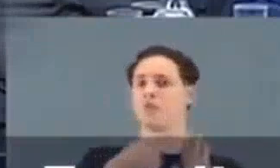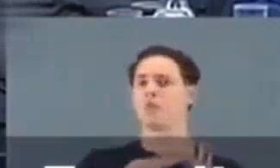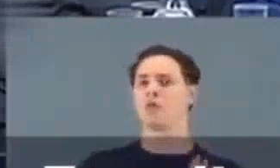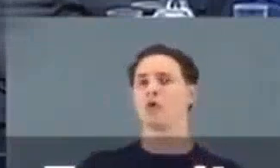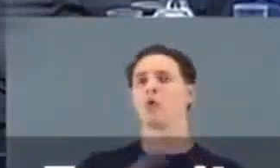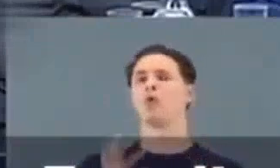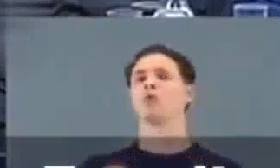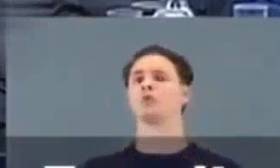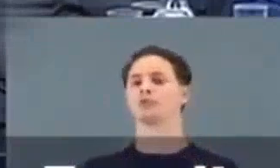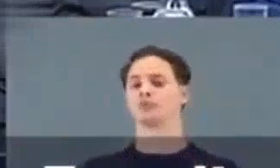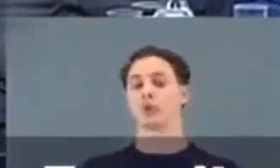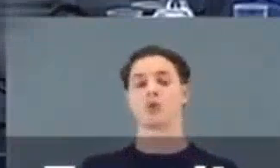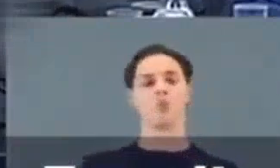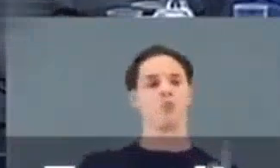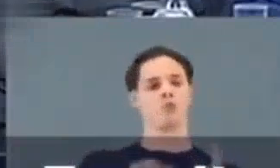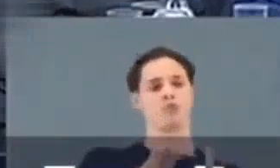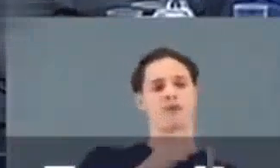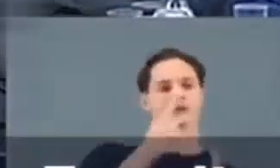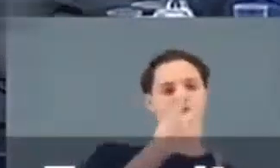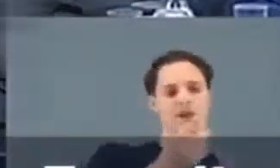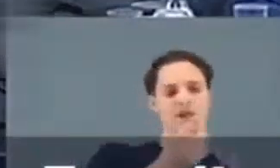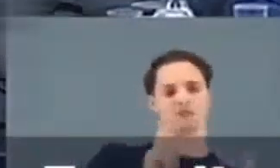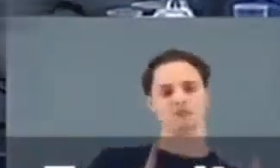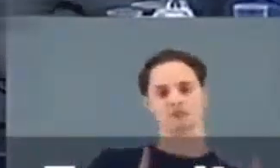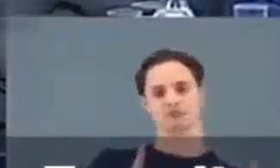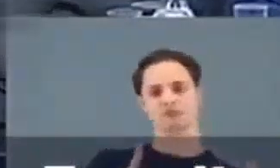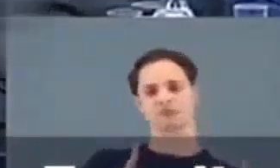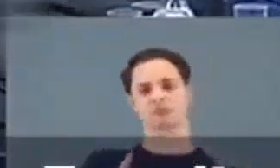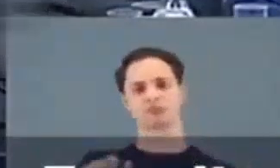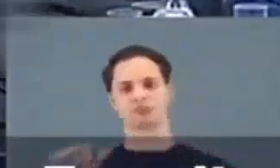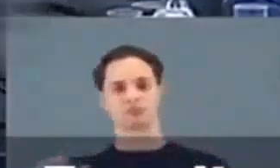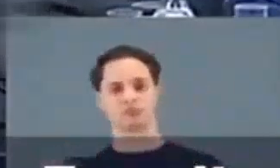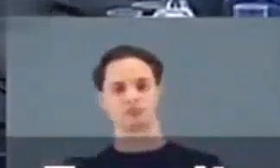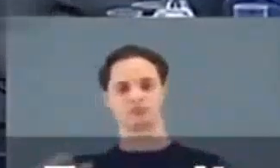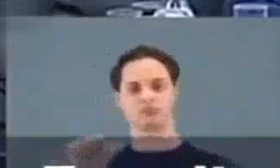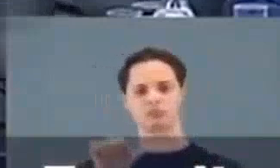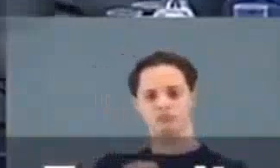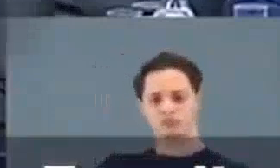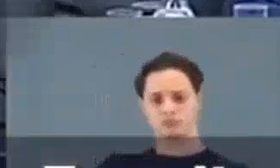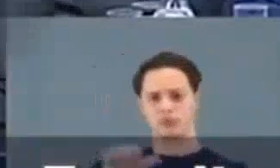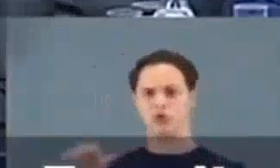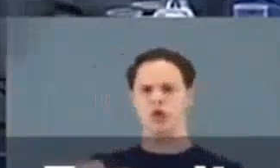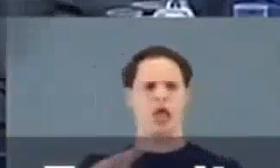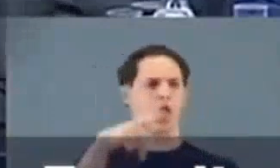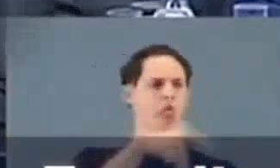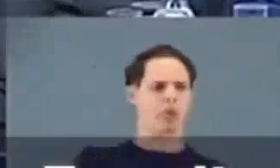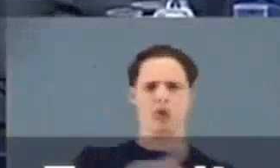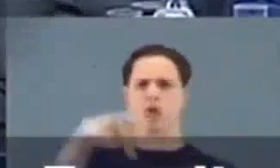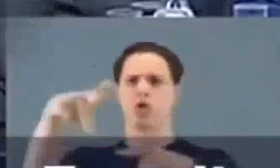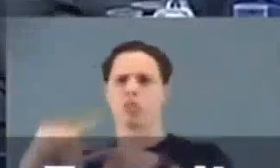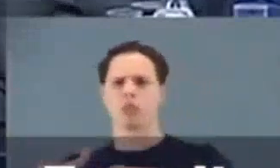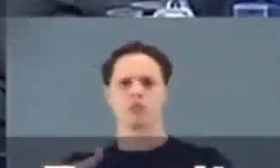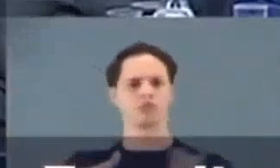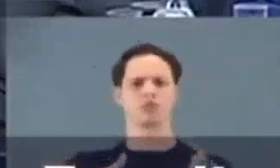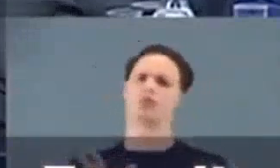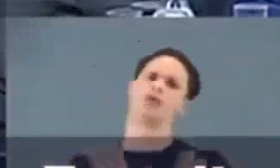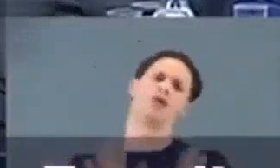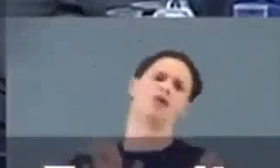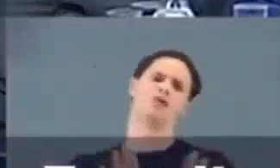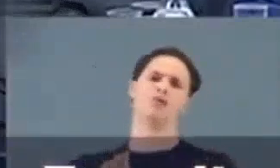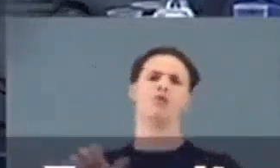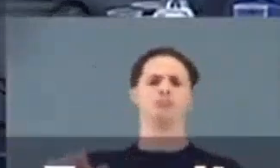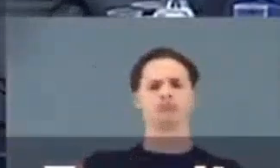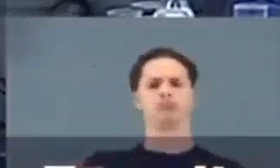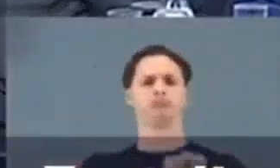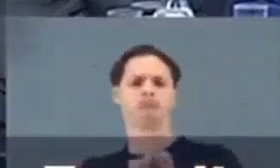ordem. Fala um, depois fala outro. Eu vou pedir para que o depoente não interrompa a relatora e nem a relatora interrompa o depoente. Para que a